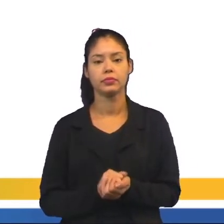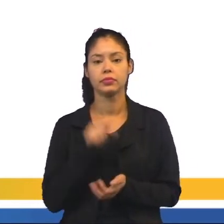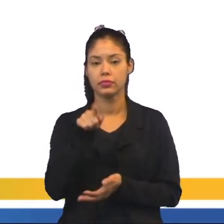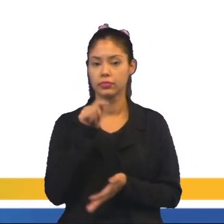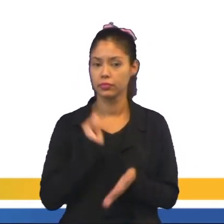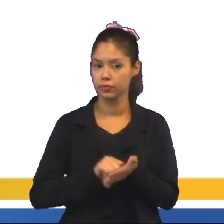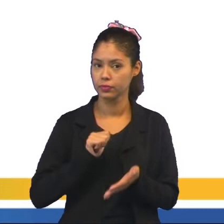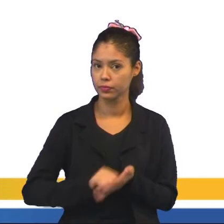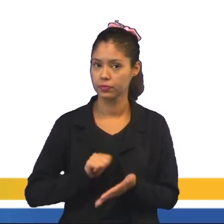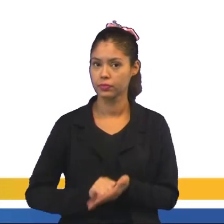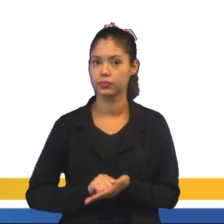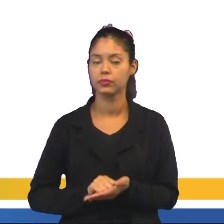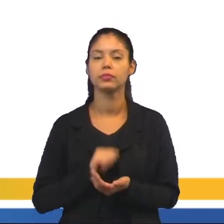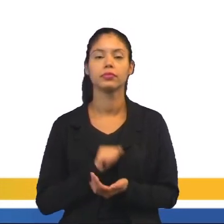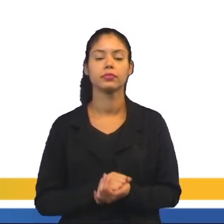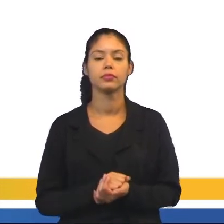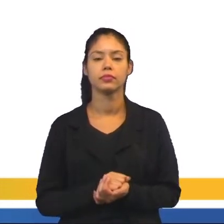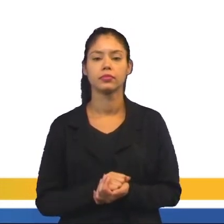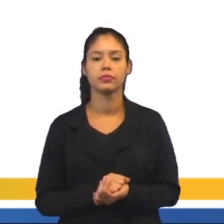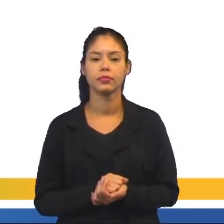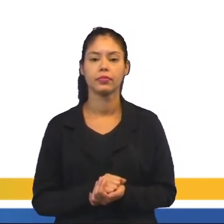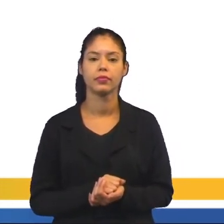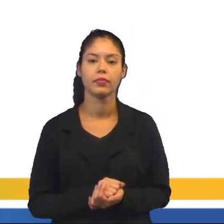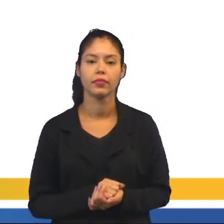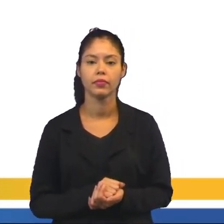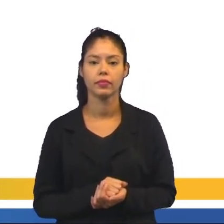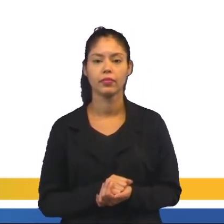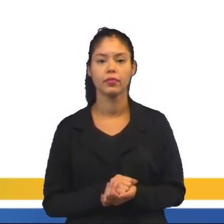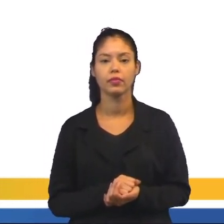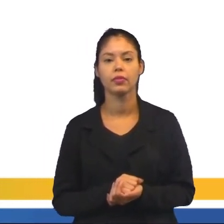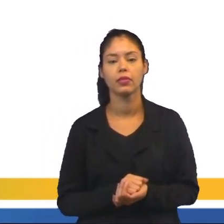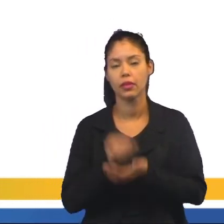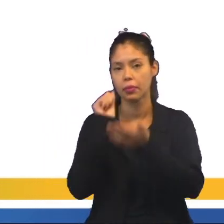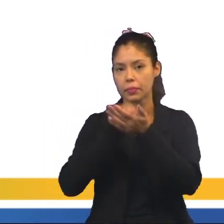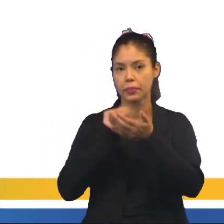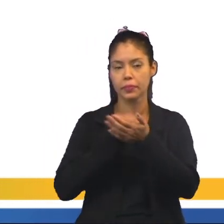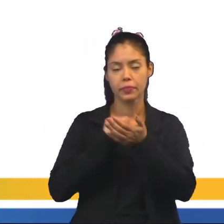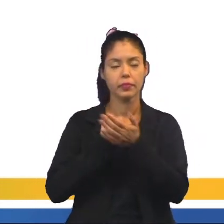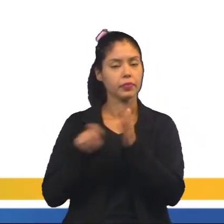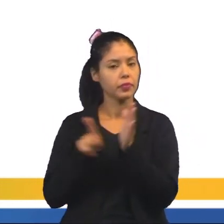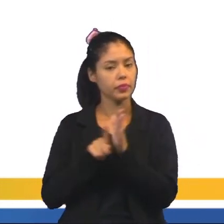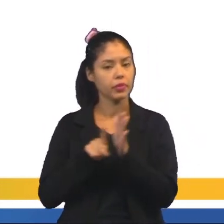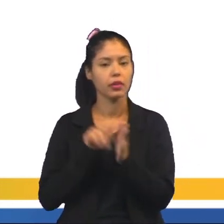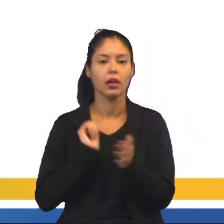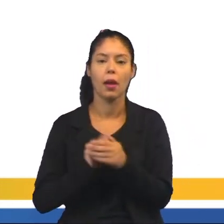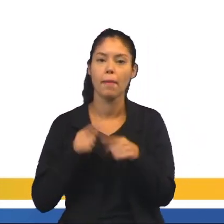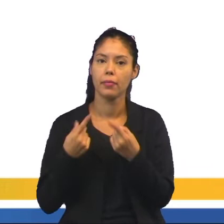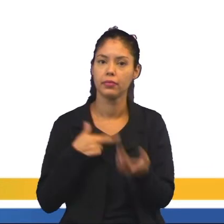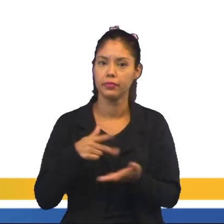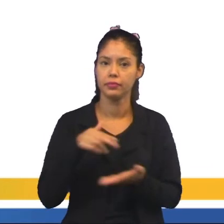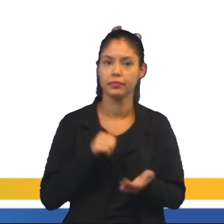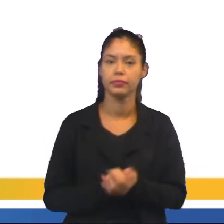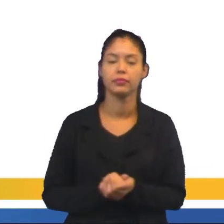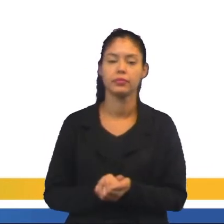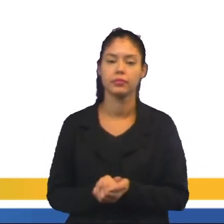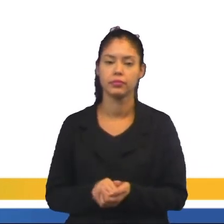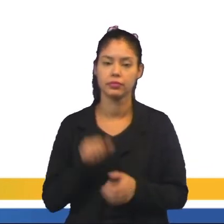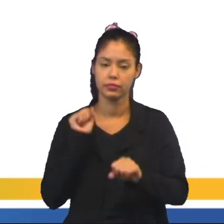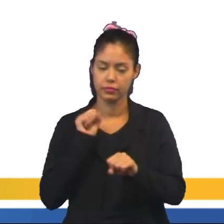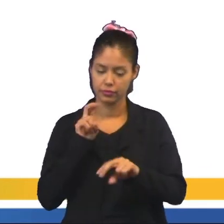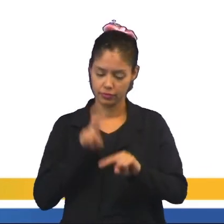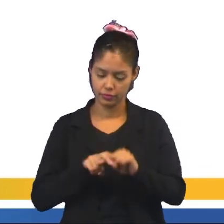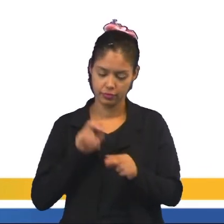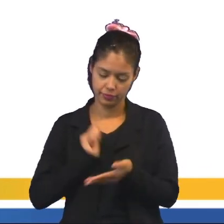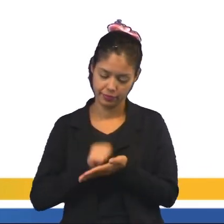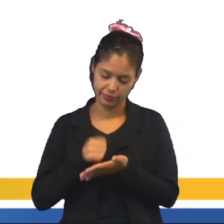Tu escreves né então denotação de escrever né mas ele também escreve andando essa quero sentadinho lá